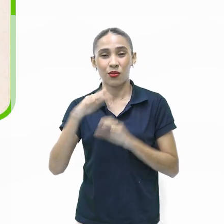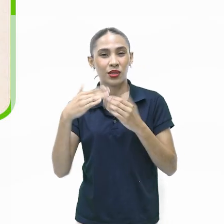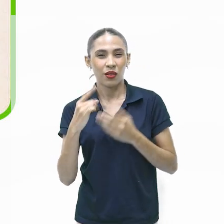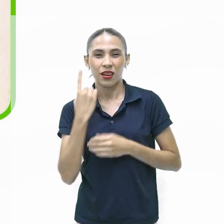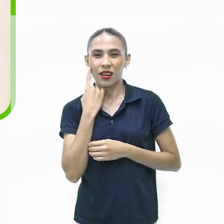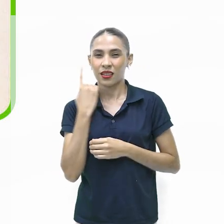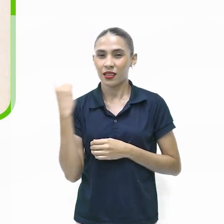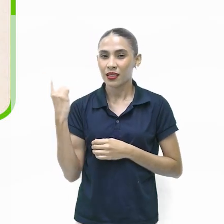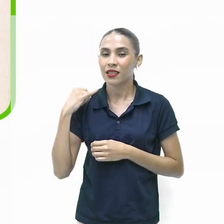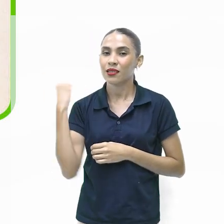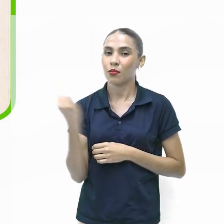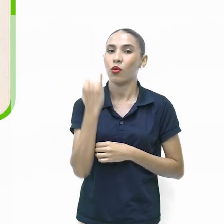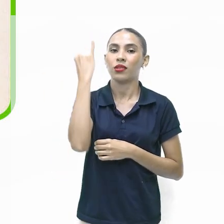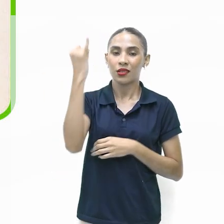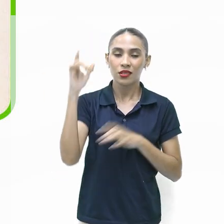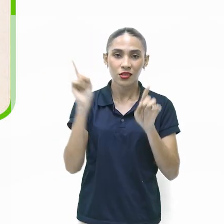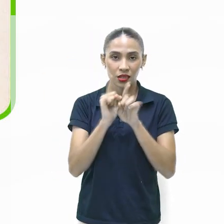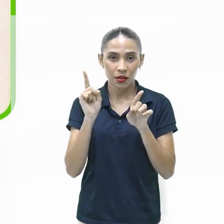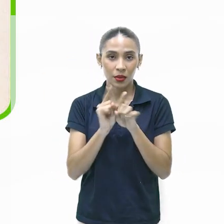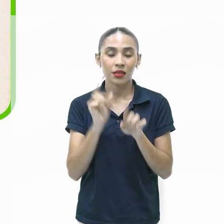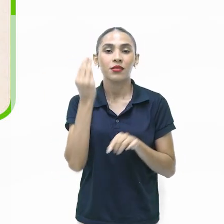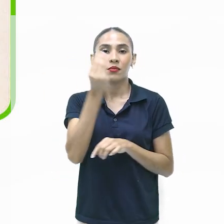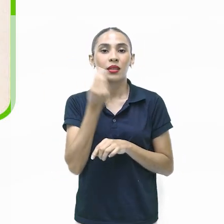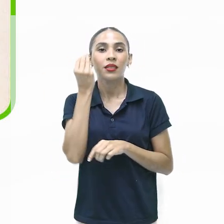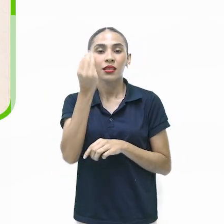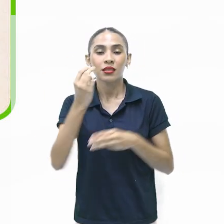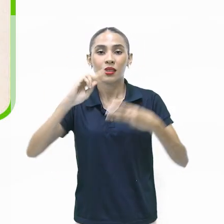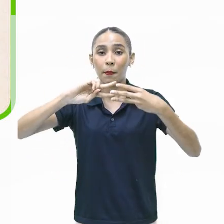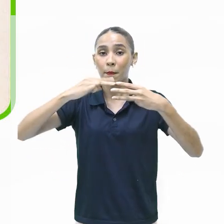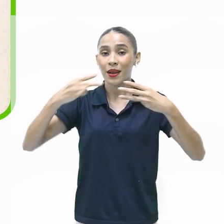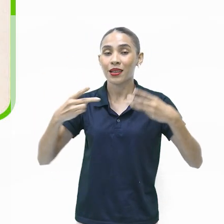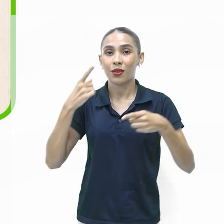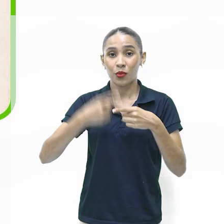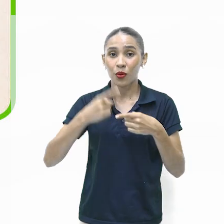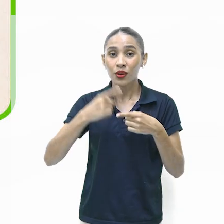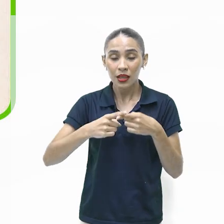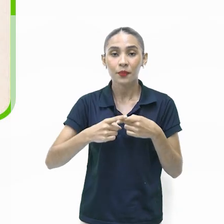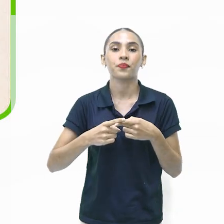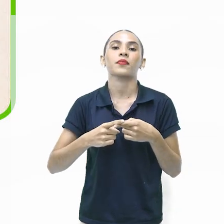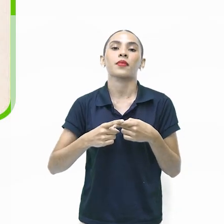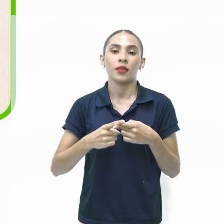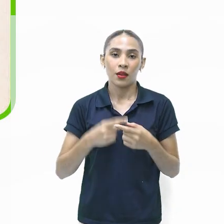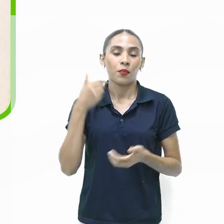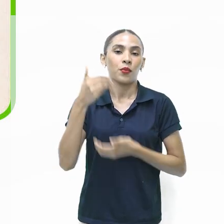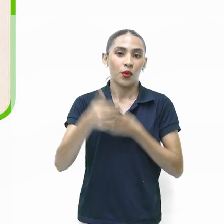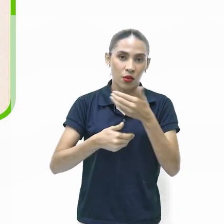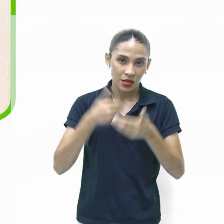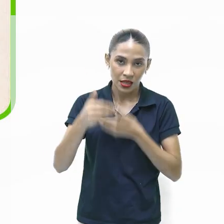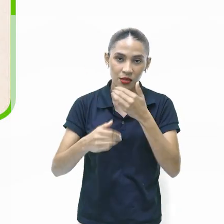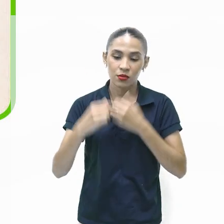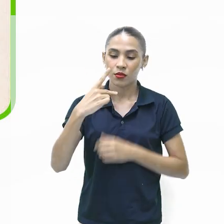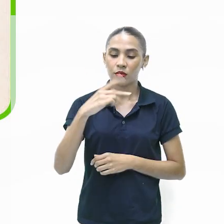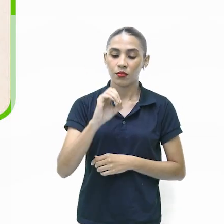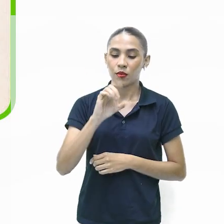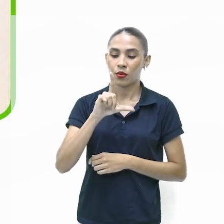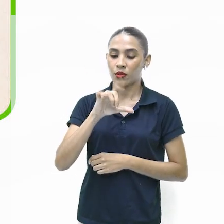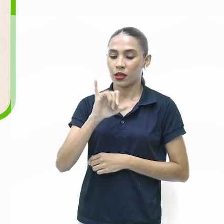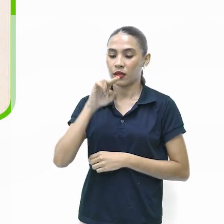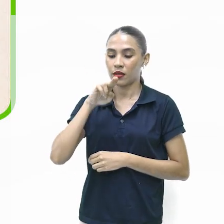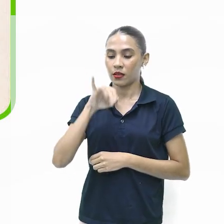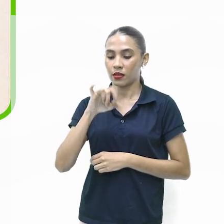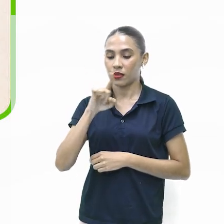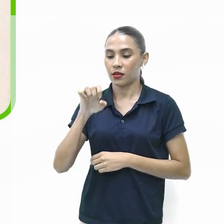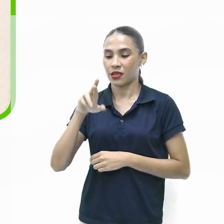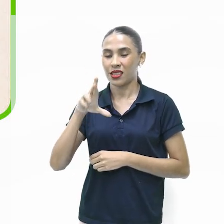Então, essa etapa aí foi bem crucial também nos experimentos de Mendel, né? Porque ele fez esse processo de